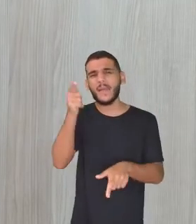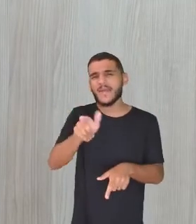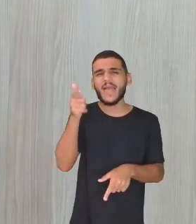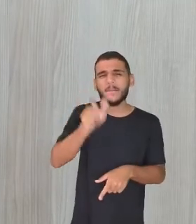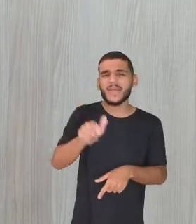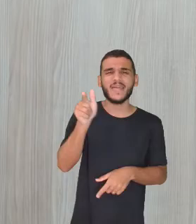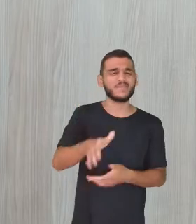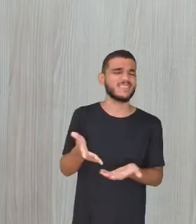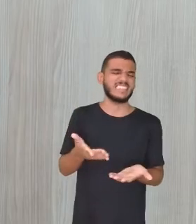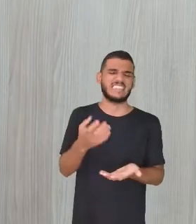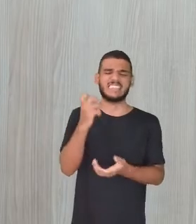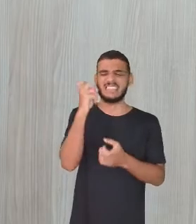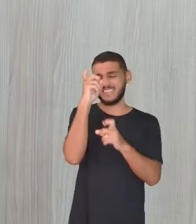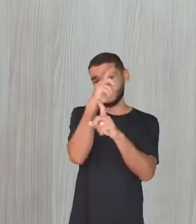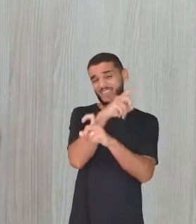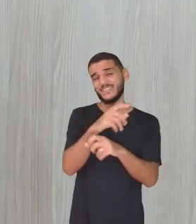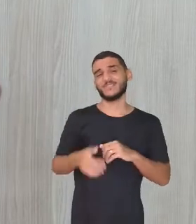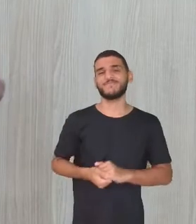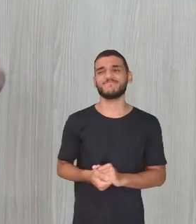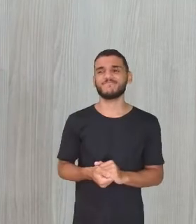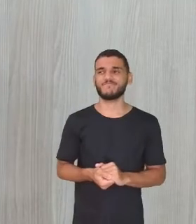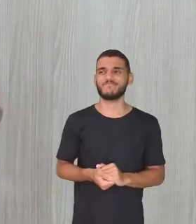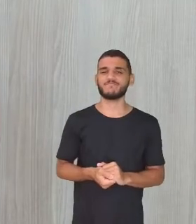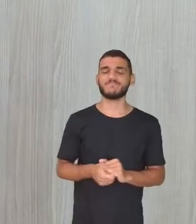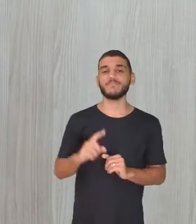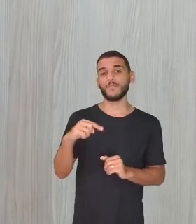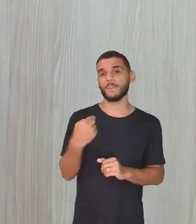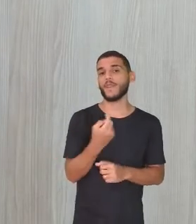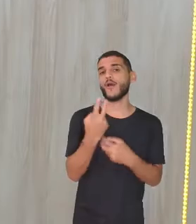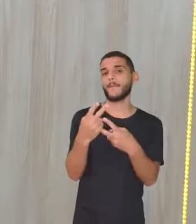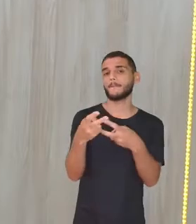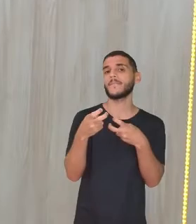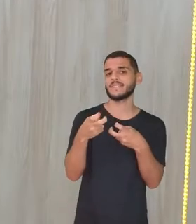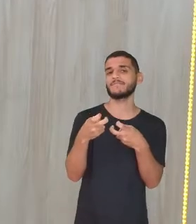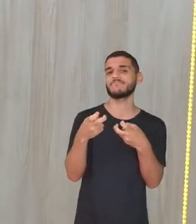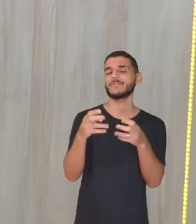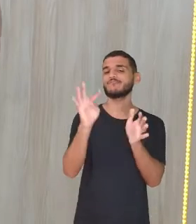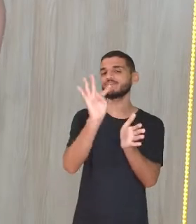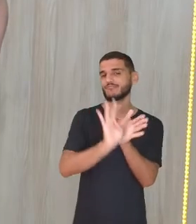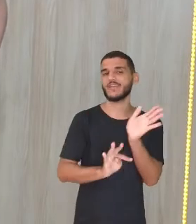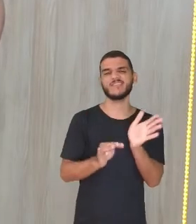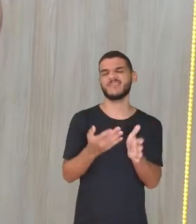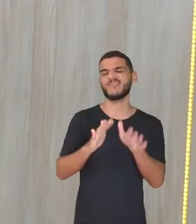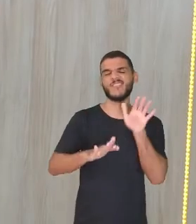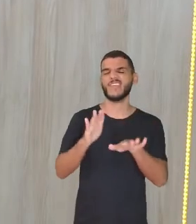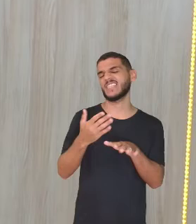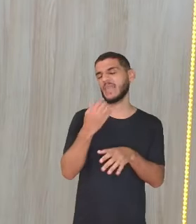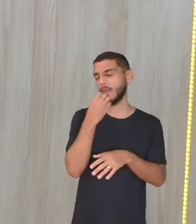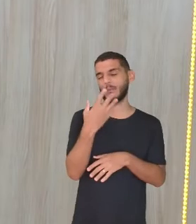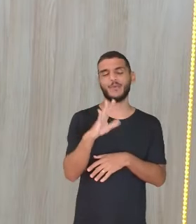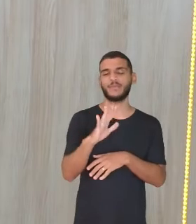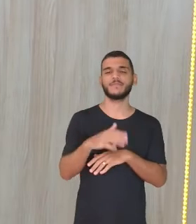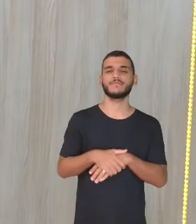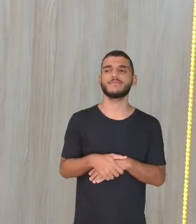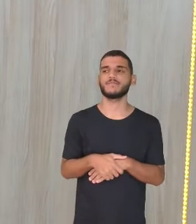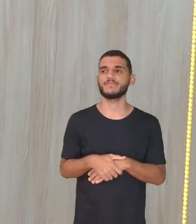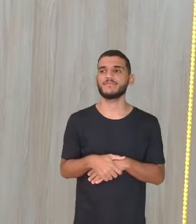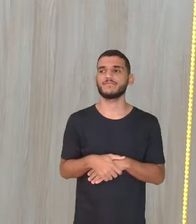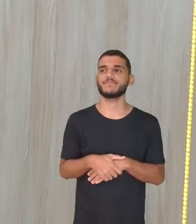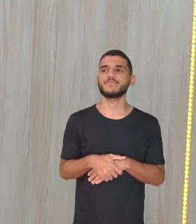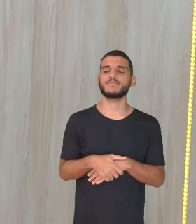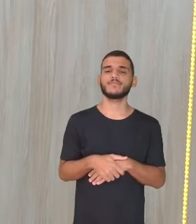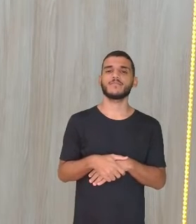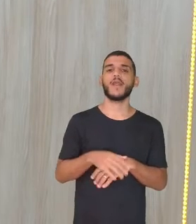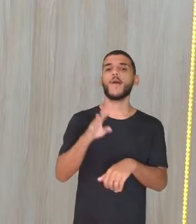né? Daquilo. E a Isso gente não é bom percebe também. isso no texto, não é bom. E acaba se tornando aí o texto incoerente. Em algum momento você